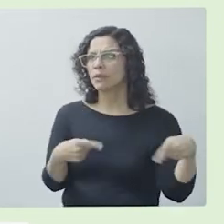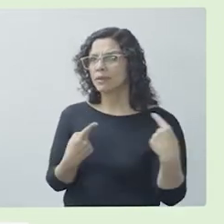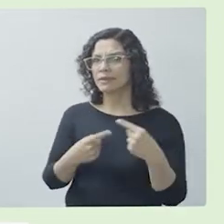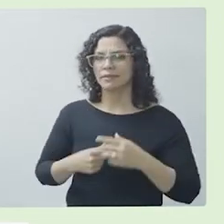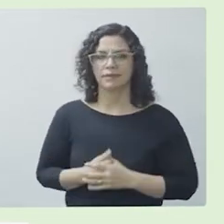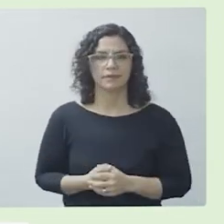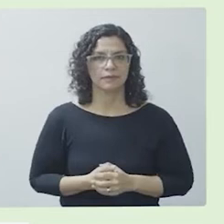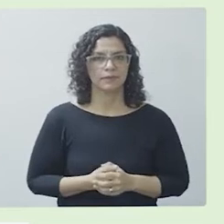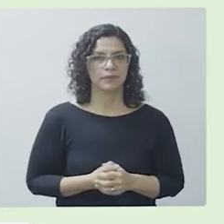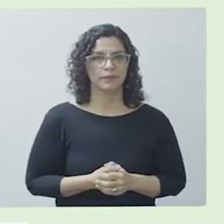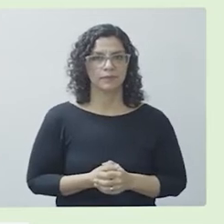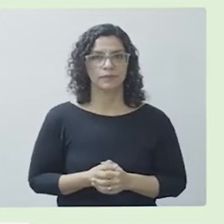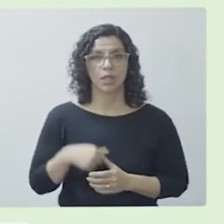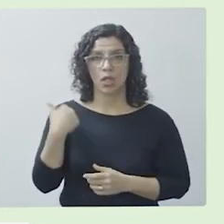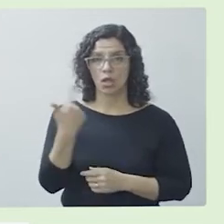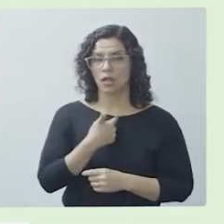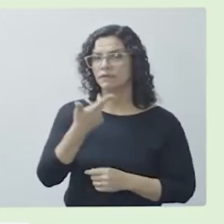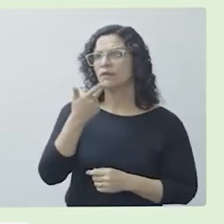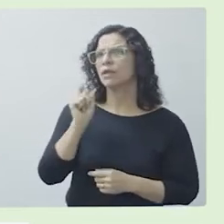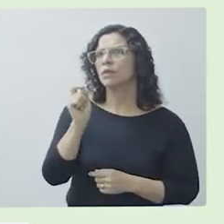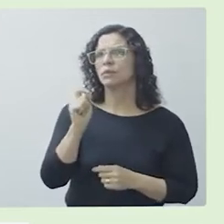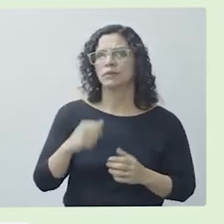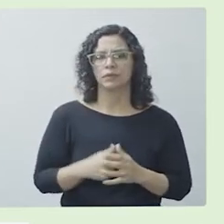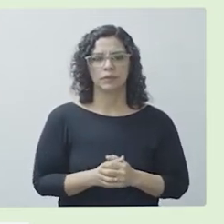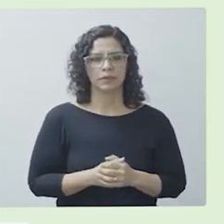desafio? Nós dizemos